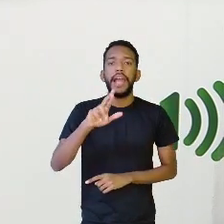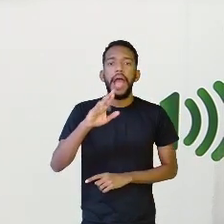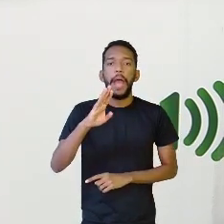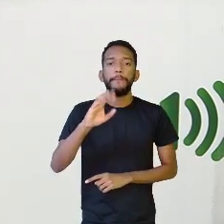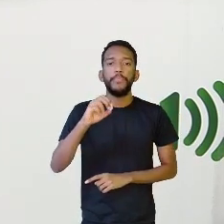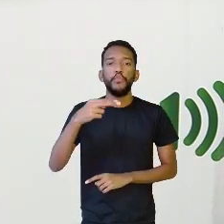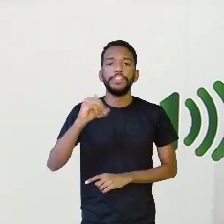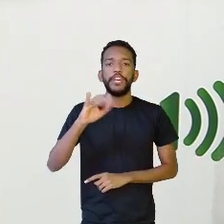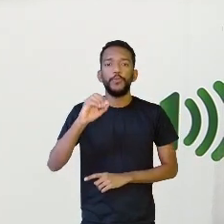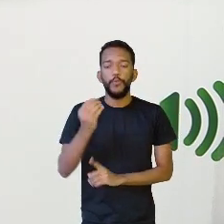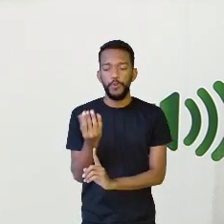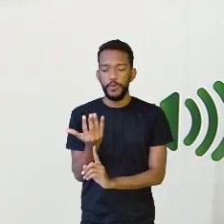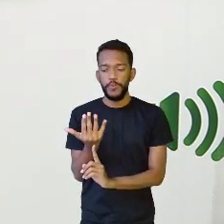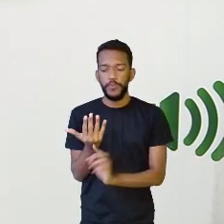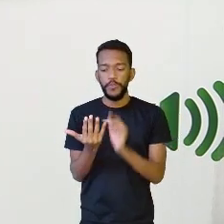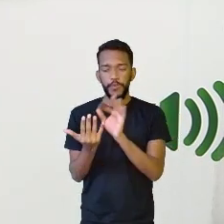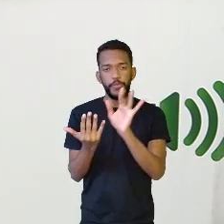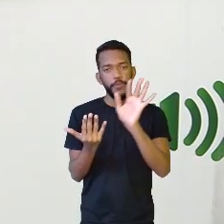carbônico. Aí,